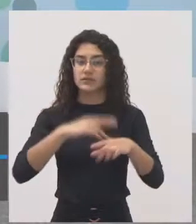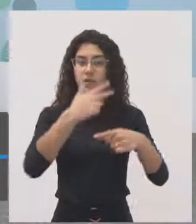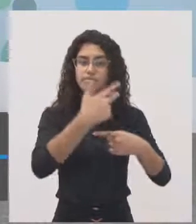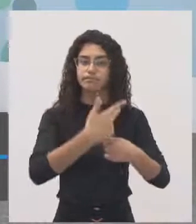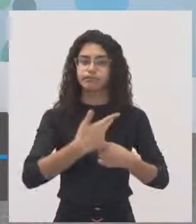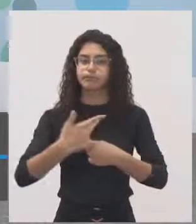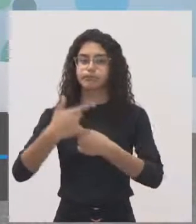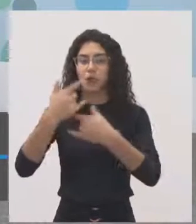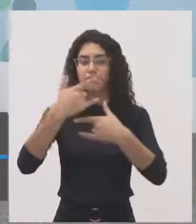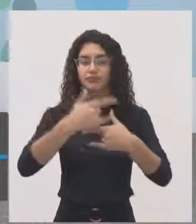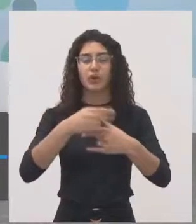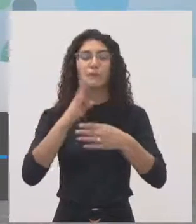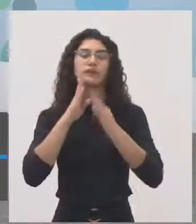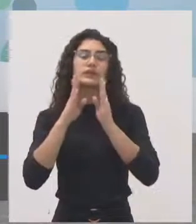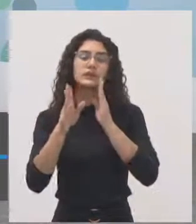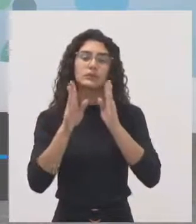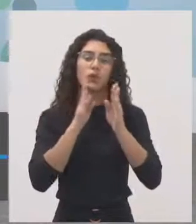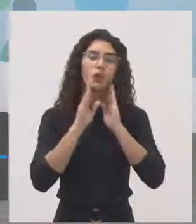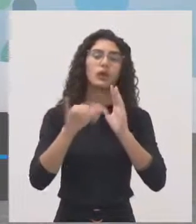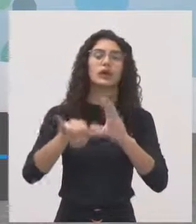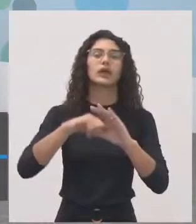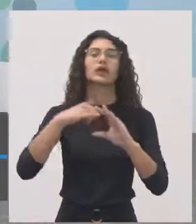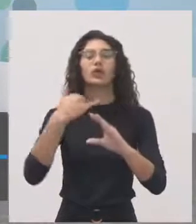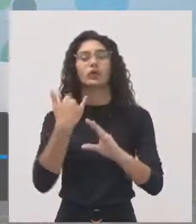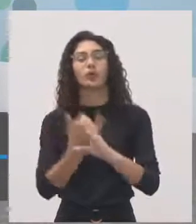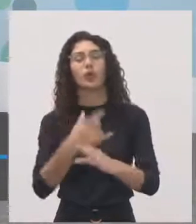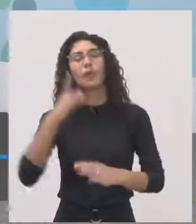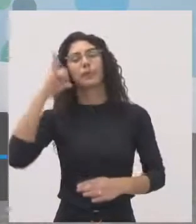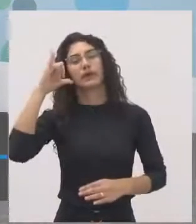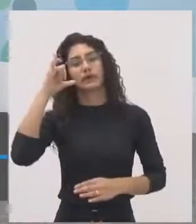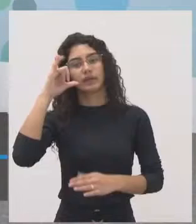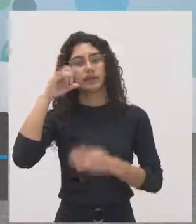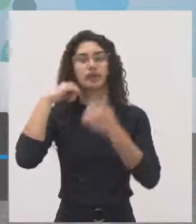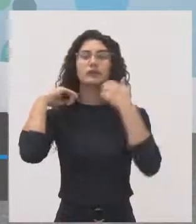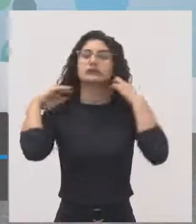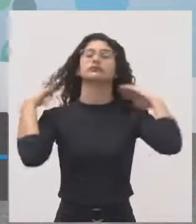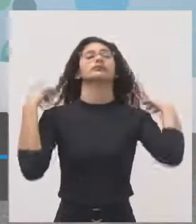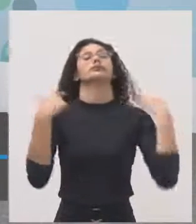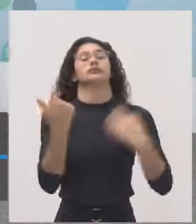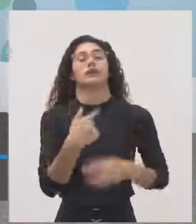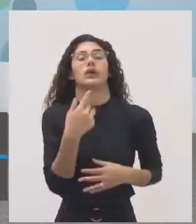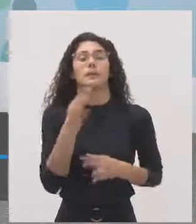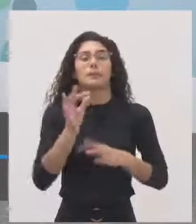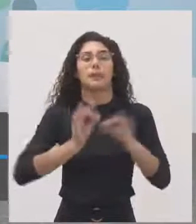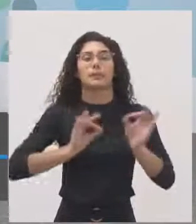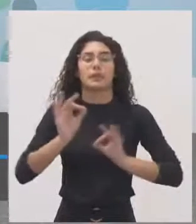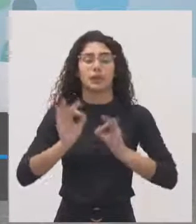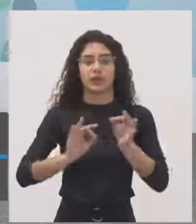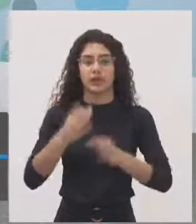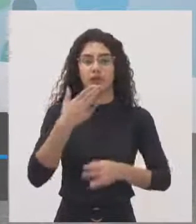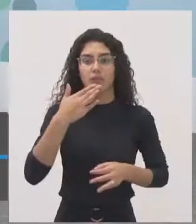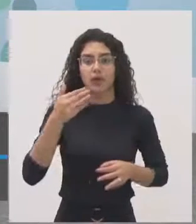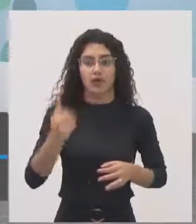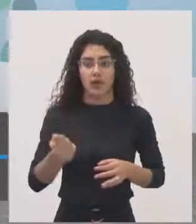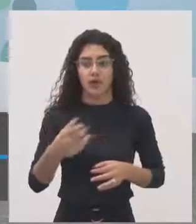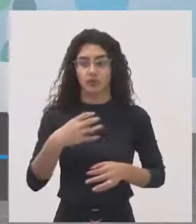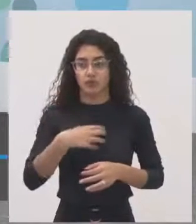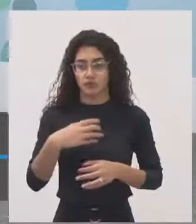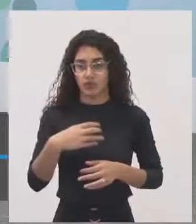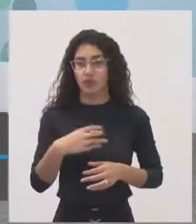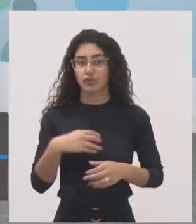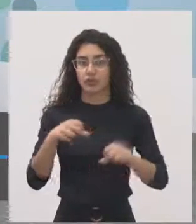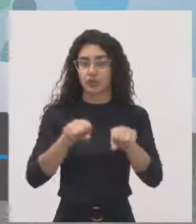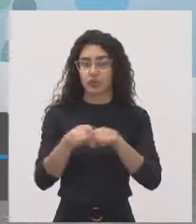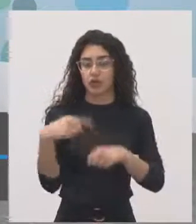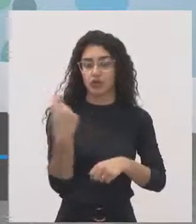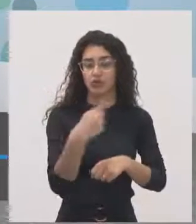transmissões pro Facebook, pro YouTube, pro Instagram. Aí a gente tem que ir ordenando melhor aí de acordo com os formatos que a gente